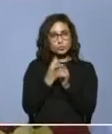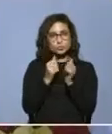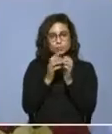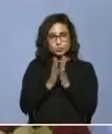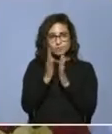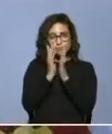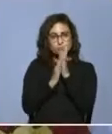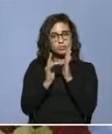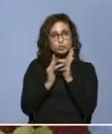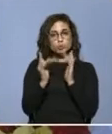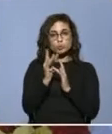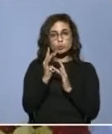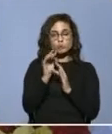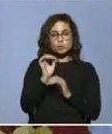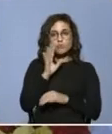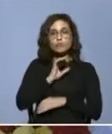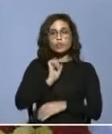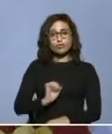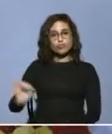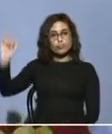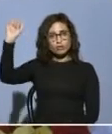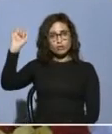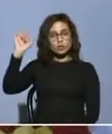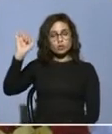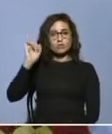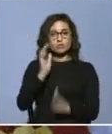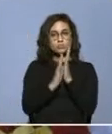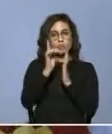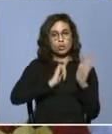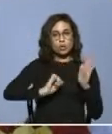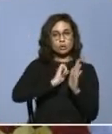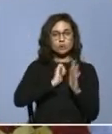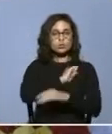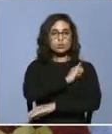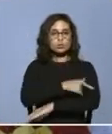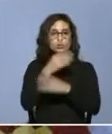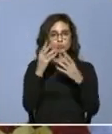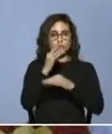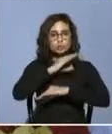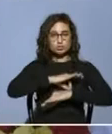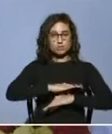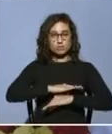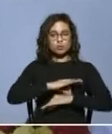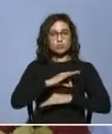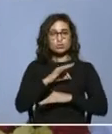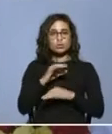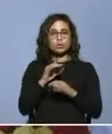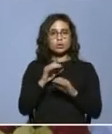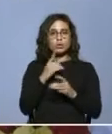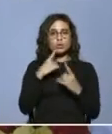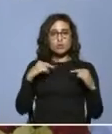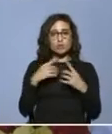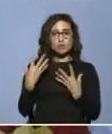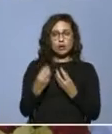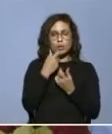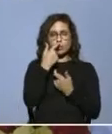Cristo, vosso Filho, nosso Senhor, com o poder do Espírito Santo, e não cessais de reunir para vós um